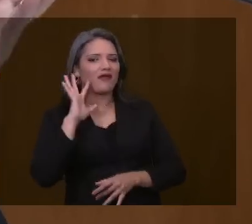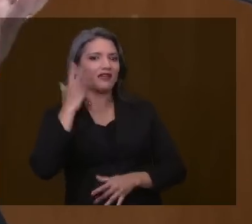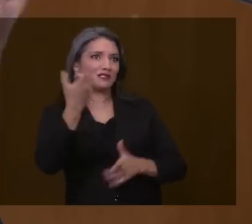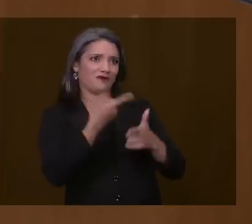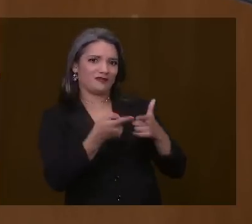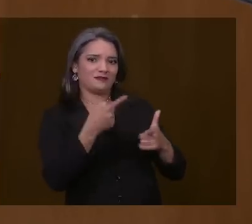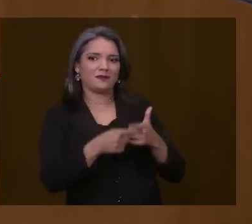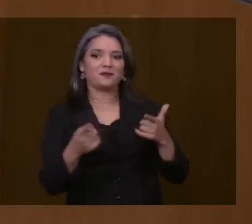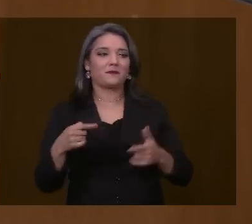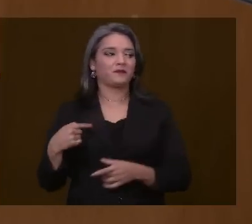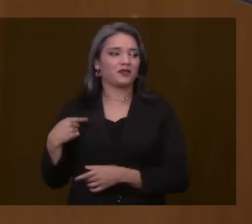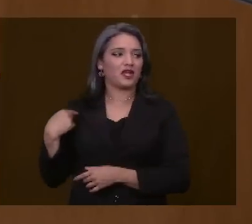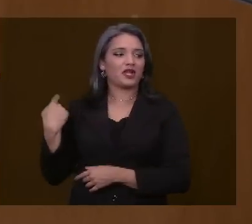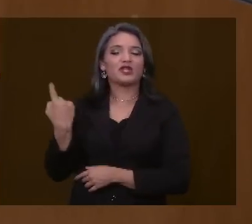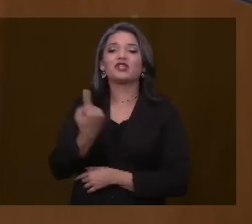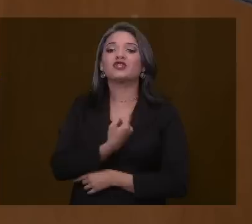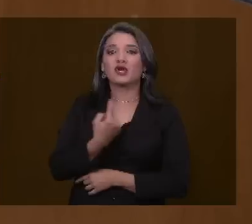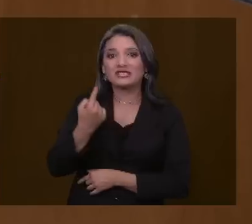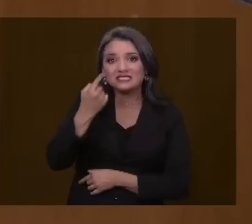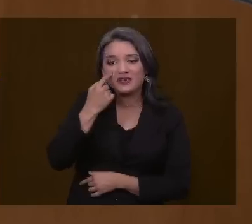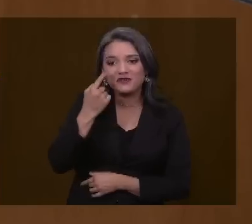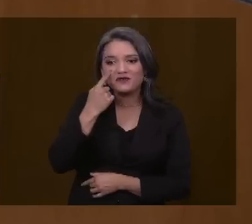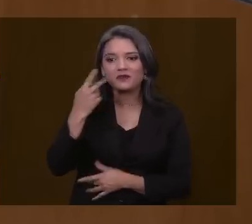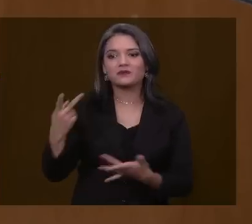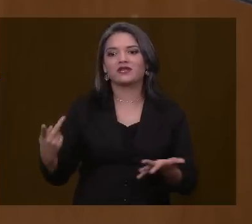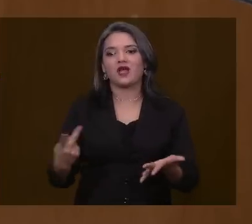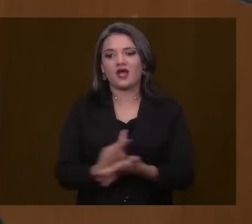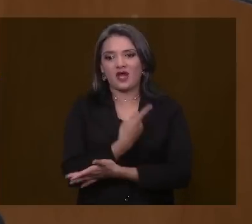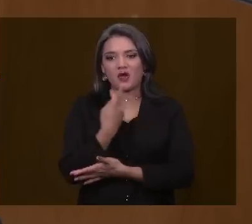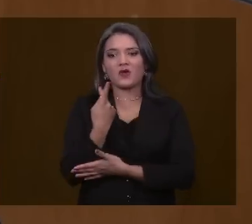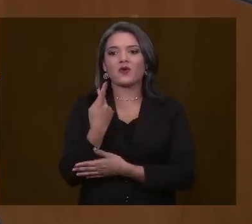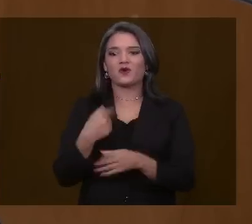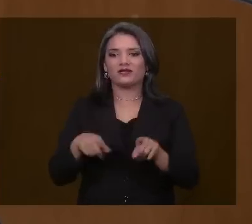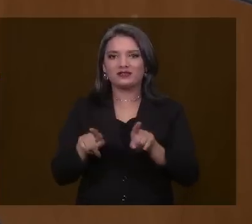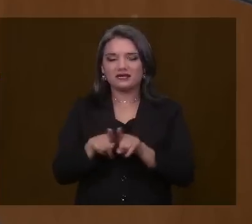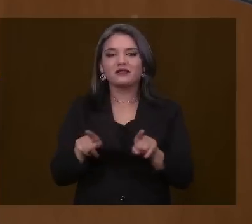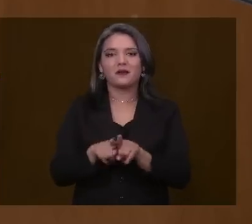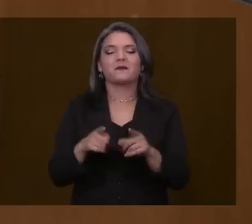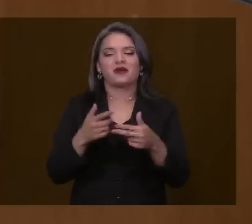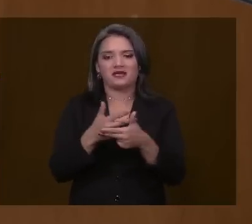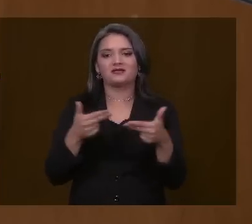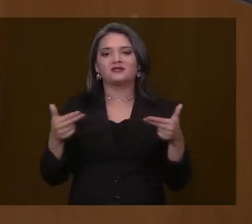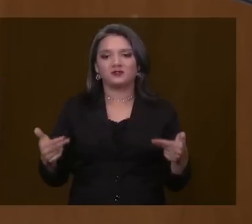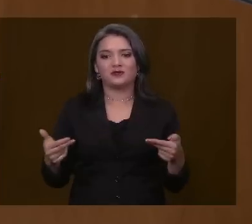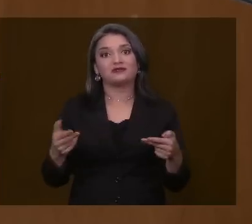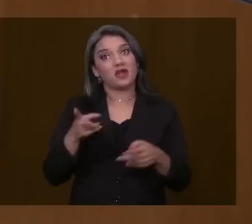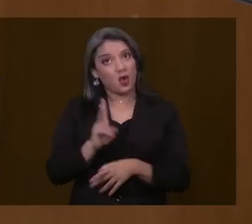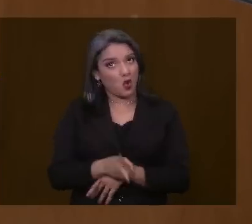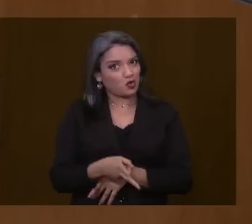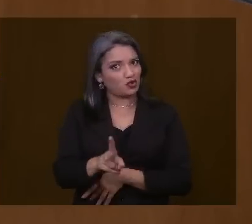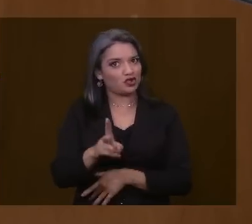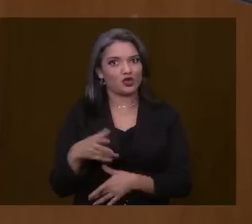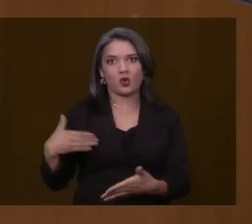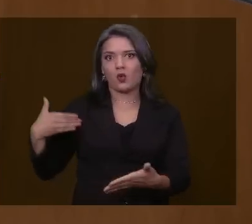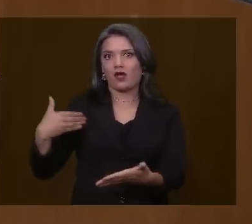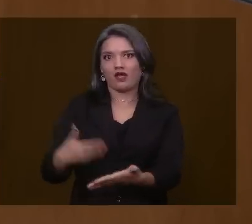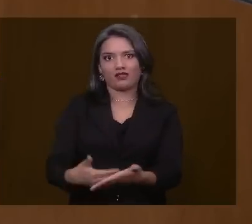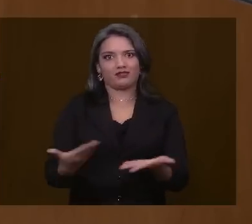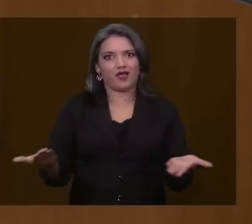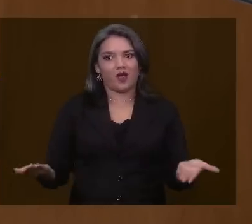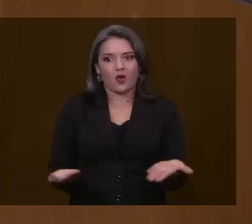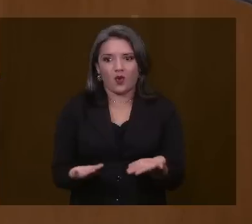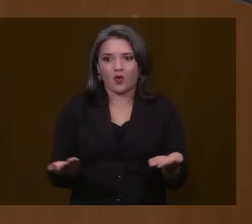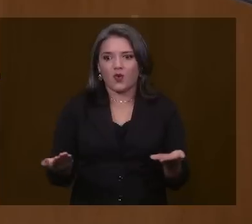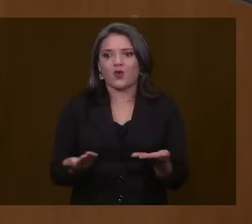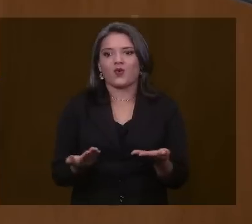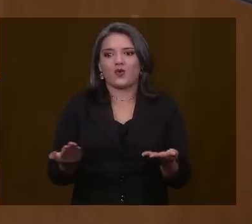Como vimos recentemente, esse tipo de controvérsia persiste na grande nação